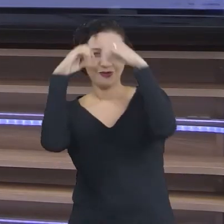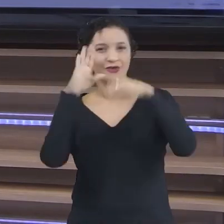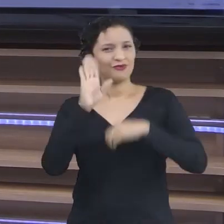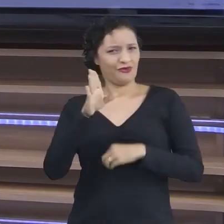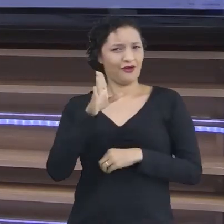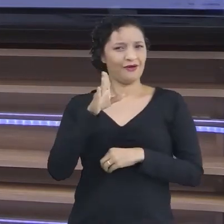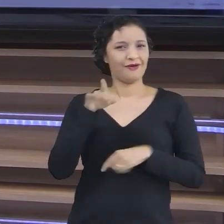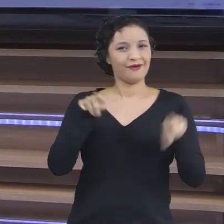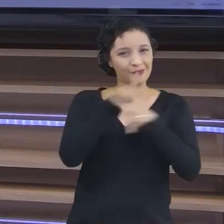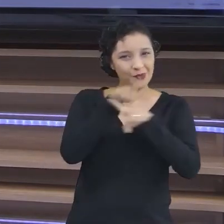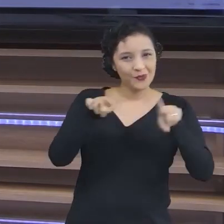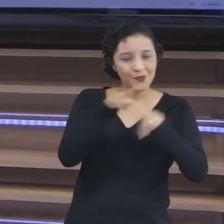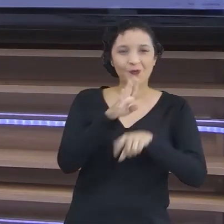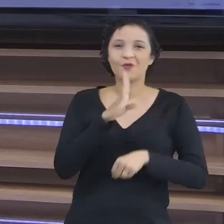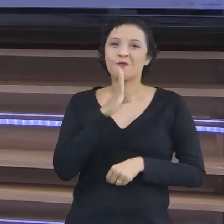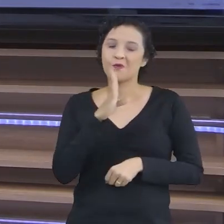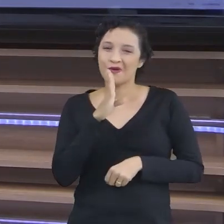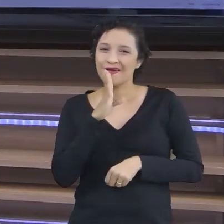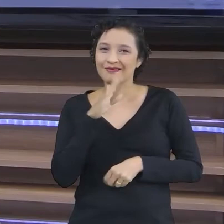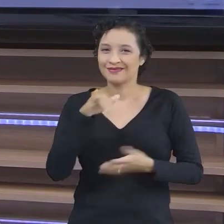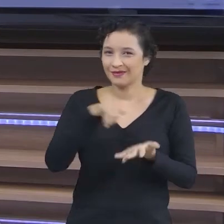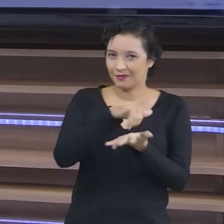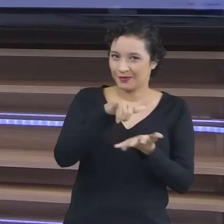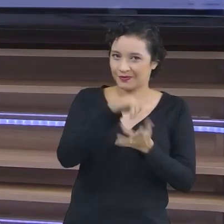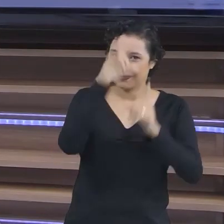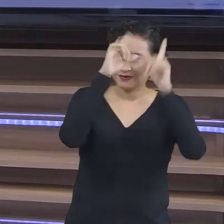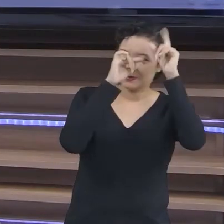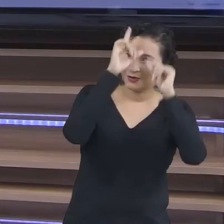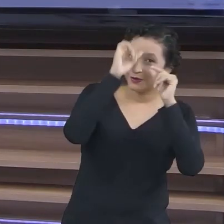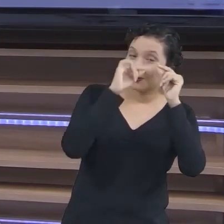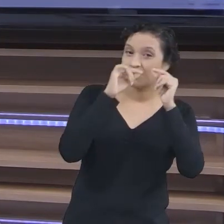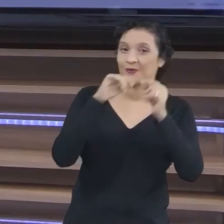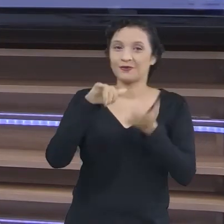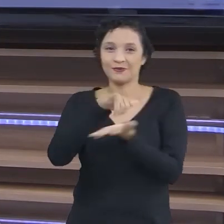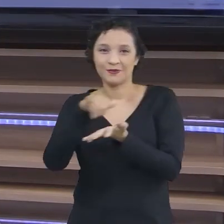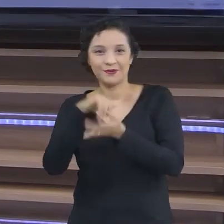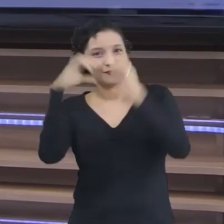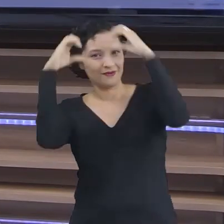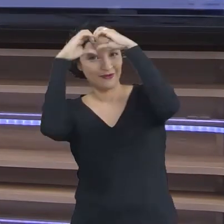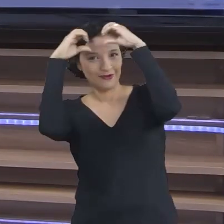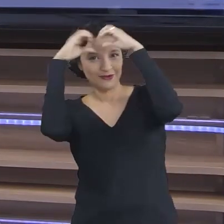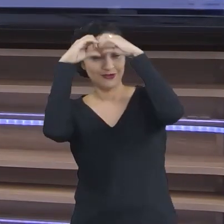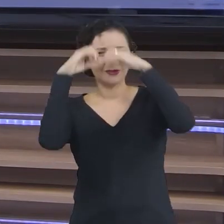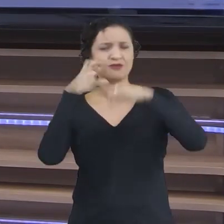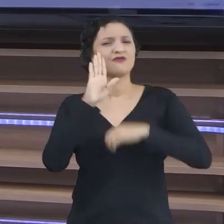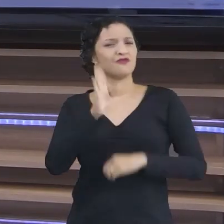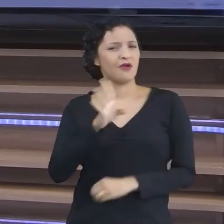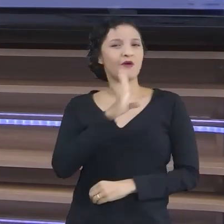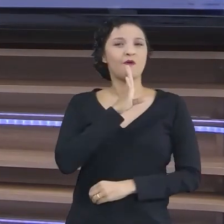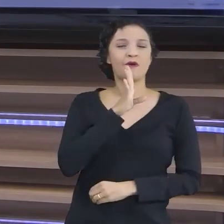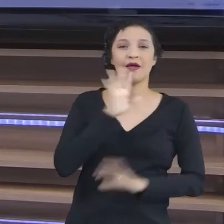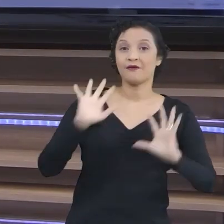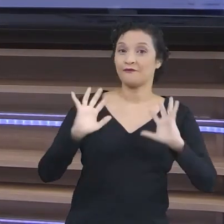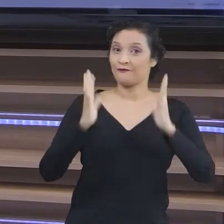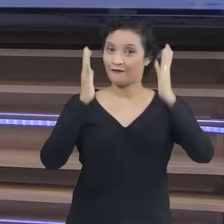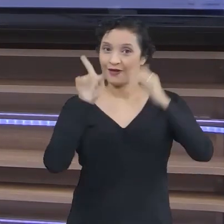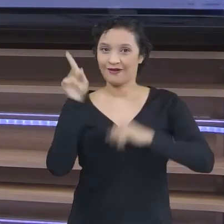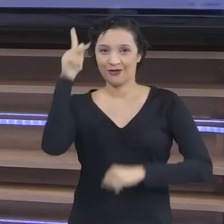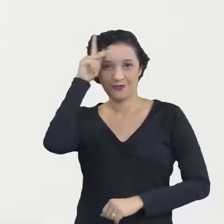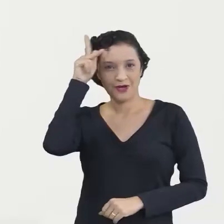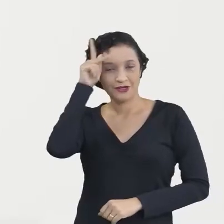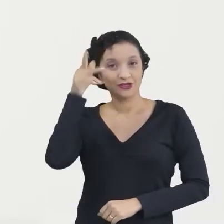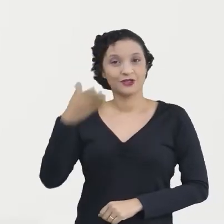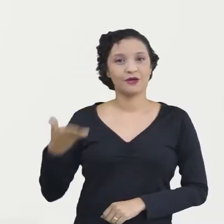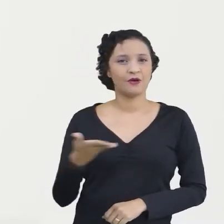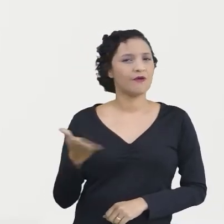também um pouco da música do Caprichoso, soube o que é o Festival Folclórico e agora aplicou tudo o que aprendeu. Vamos lá.